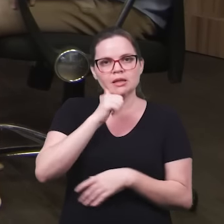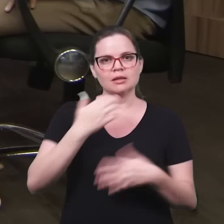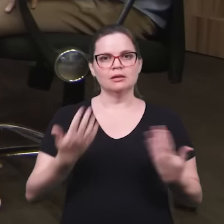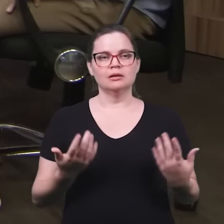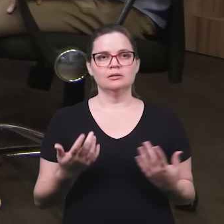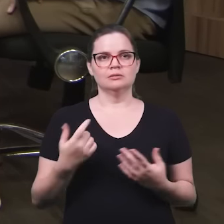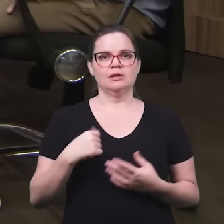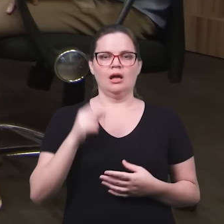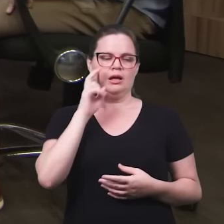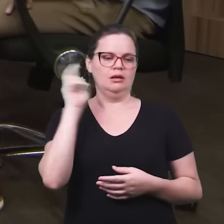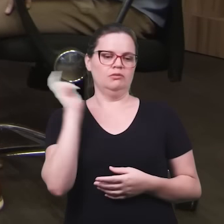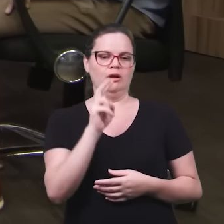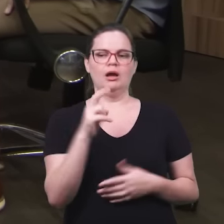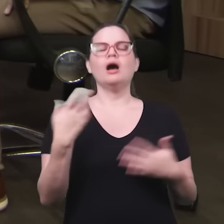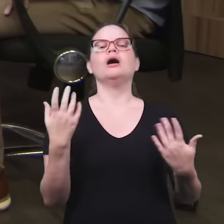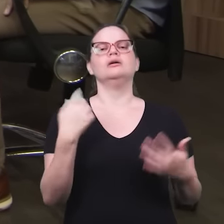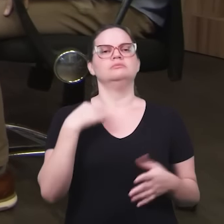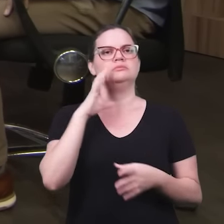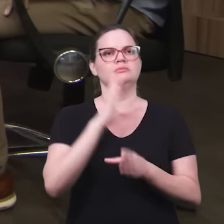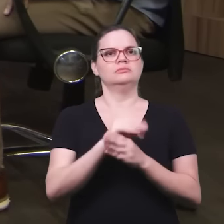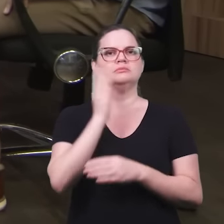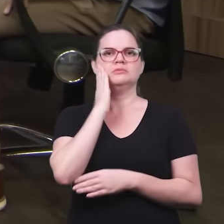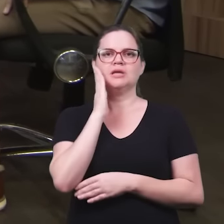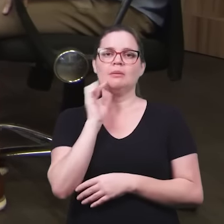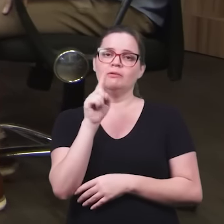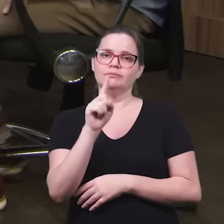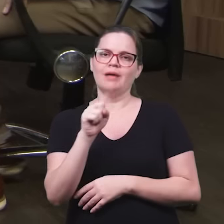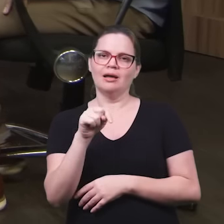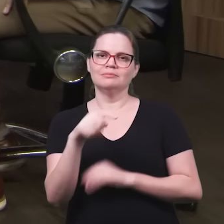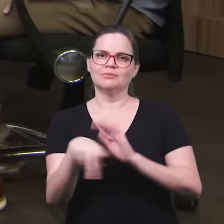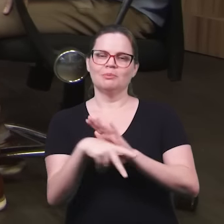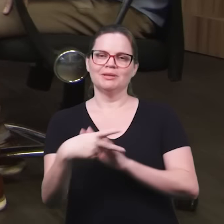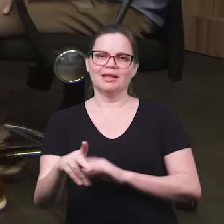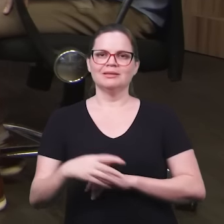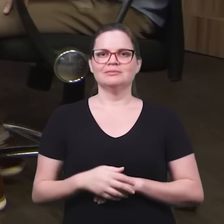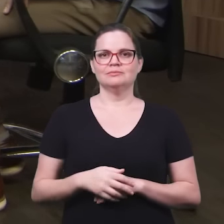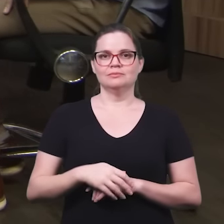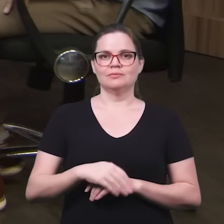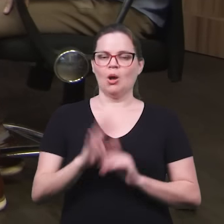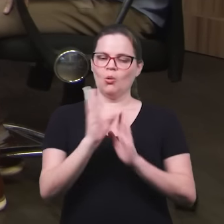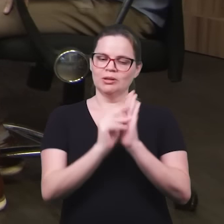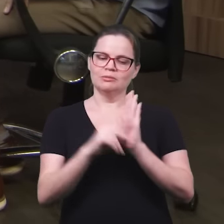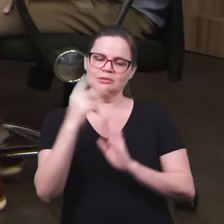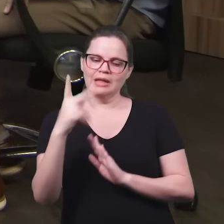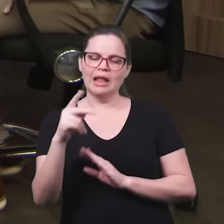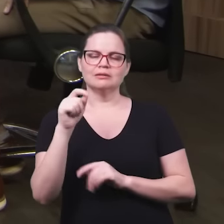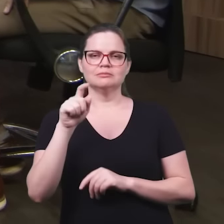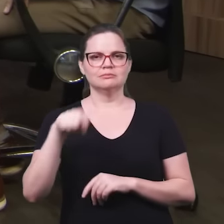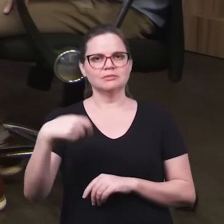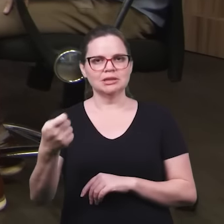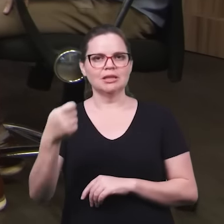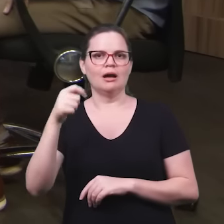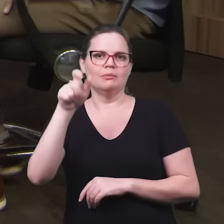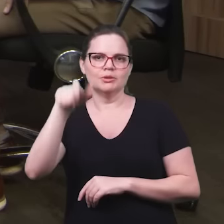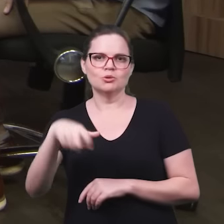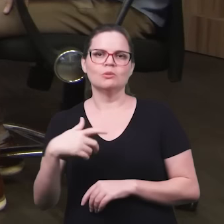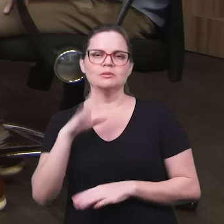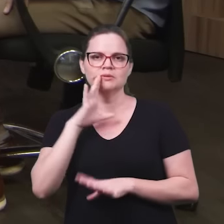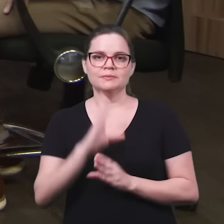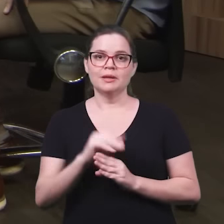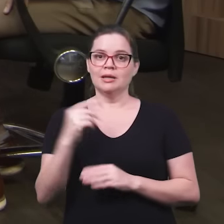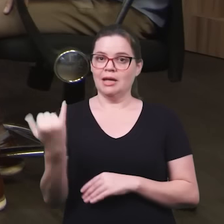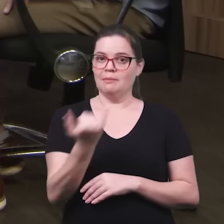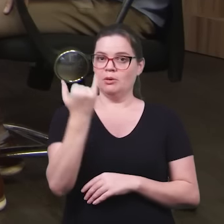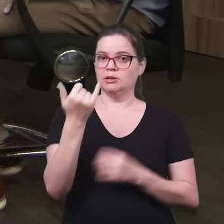meninas, ela vai bater o olho sem fazer muito esforço e vai saber que é você, entendeu? E essa identificação, ela é muito importante quando a